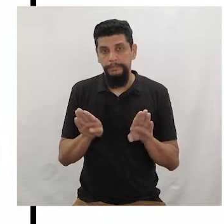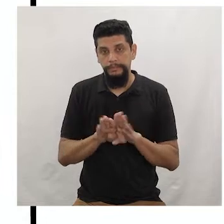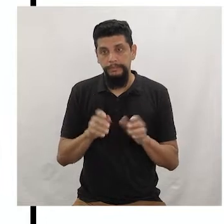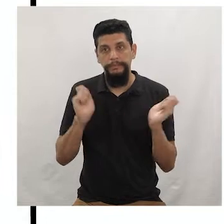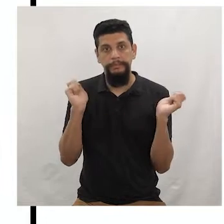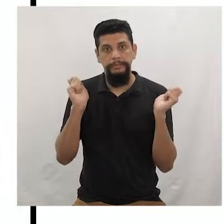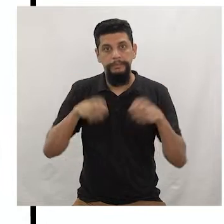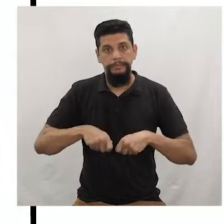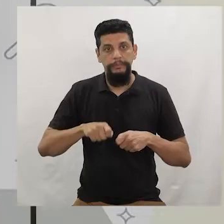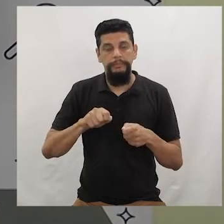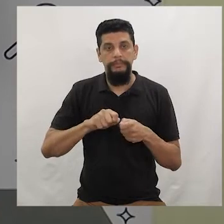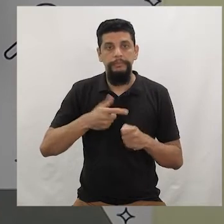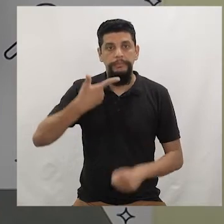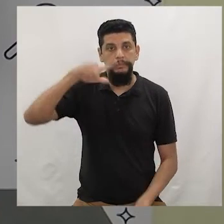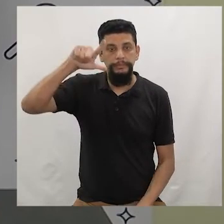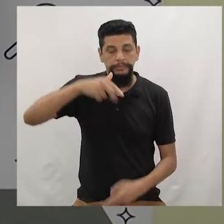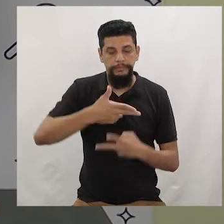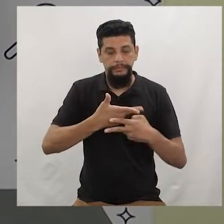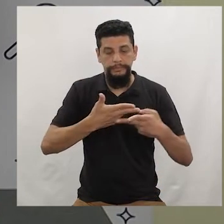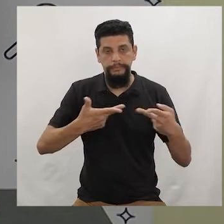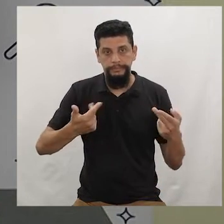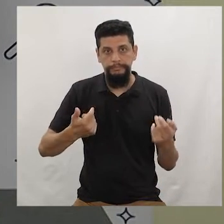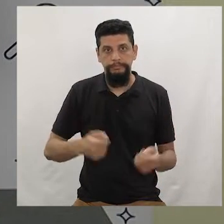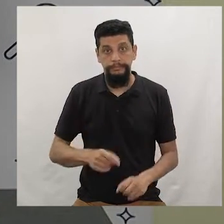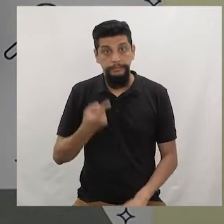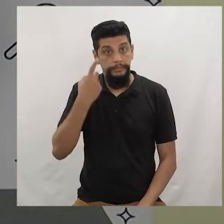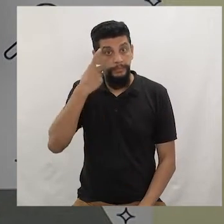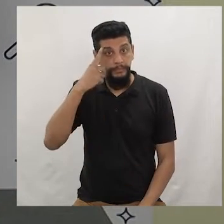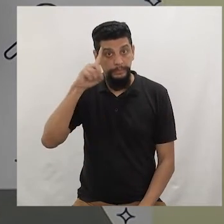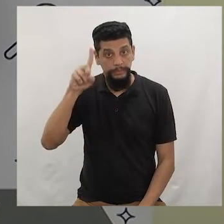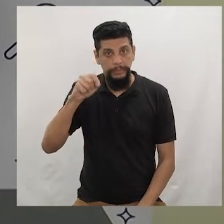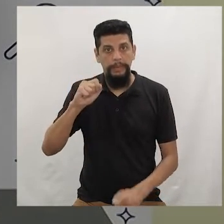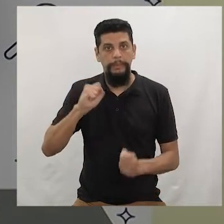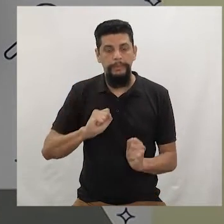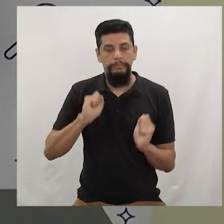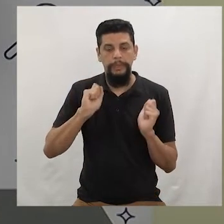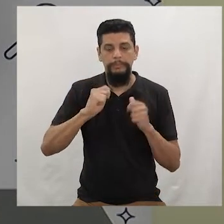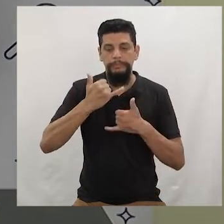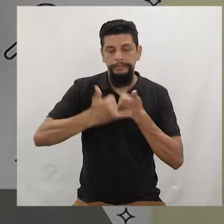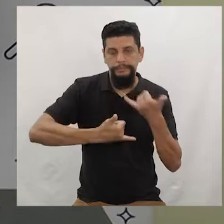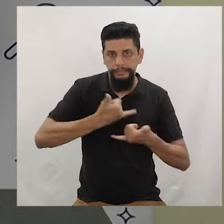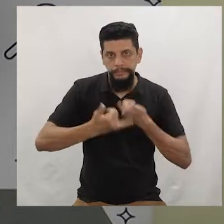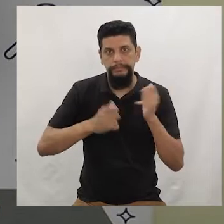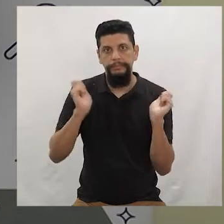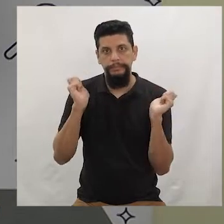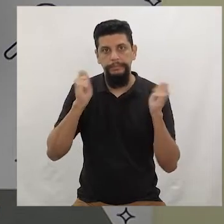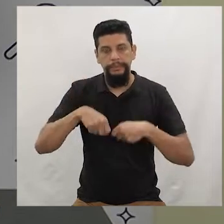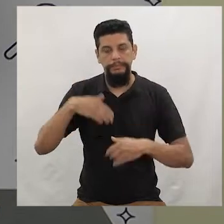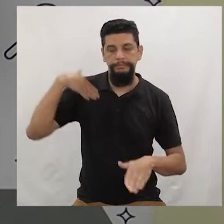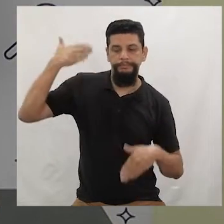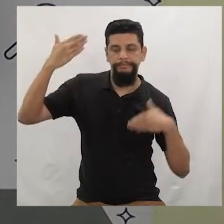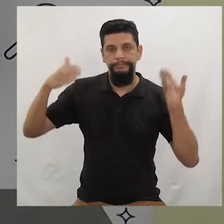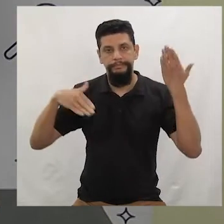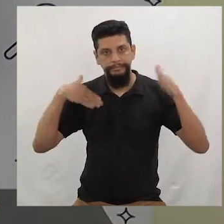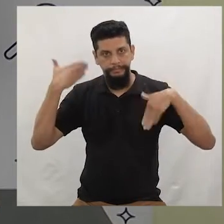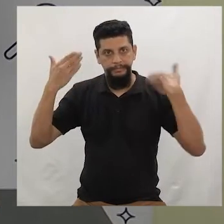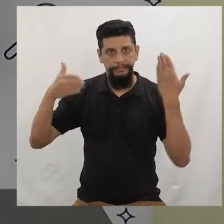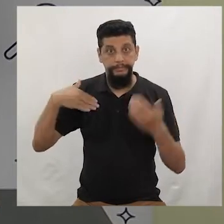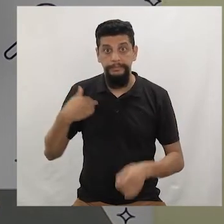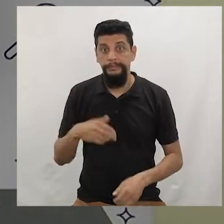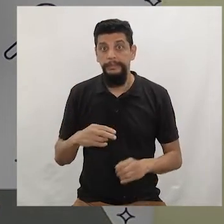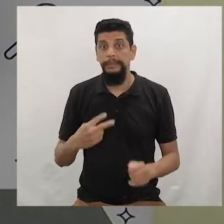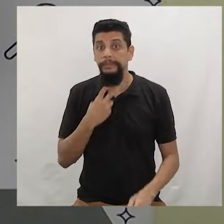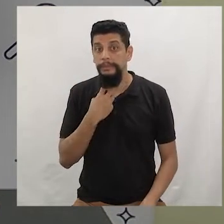tudo isso, a gente pode fazer outras coisas durante o dia, né? A gente pode brincar, a gente pode